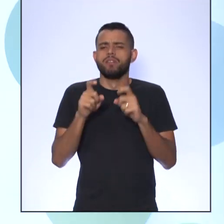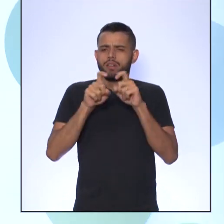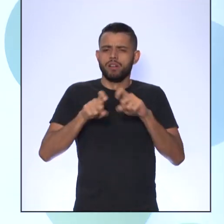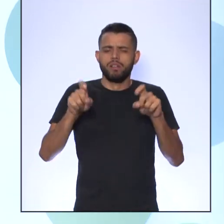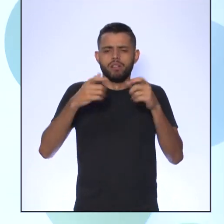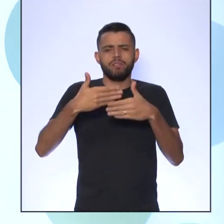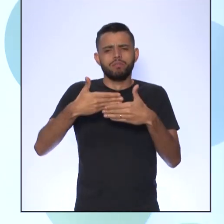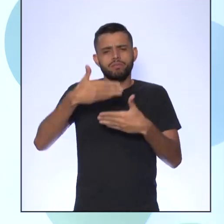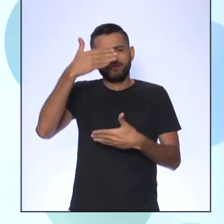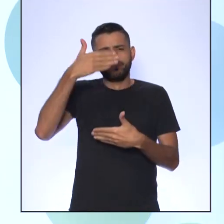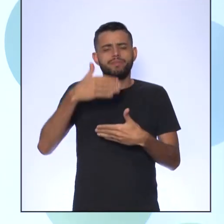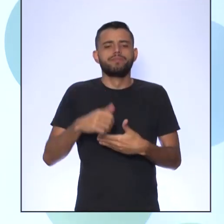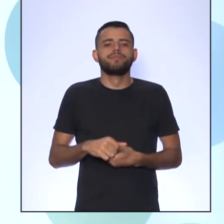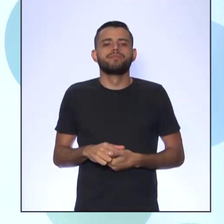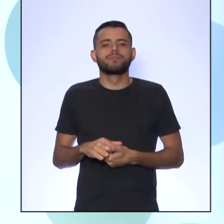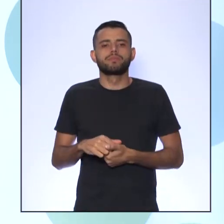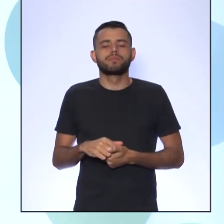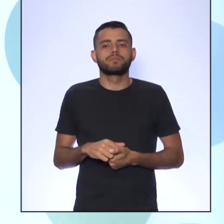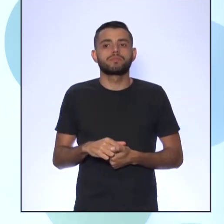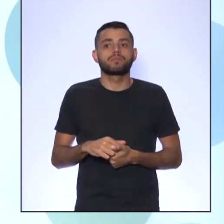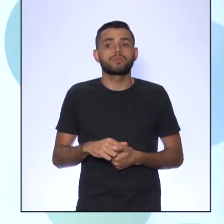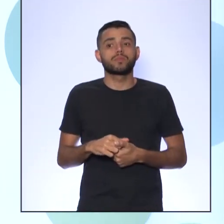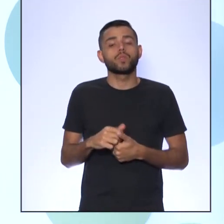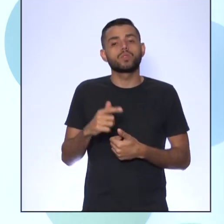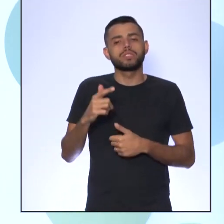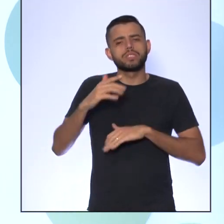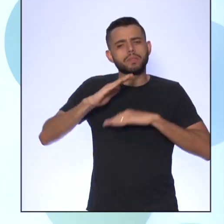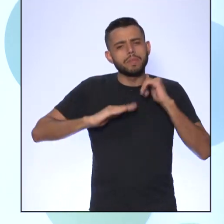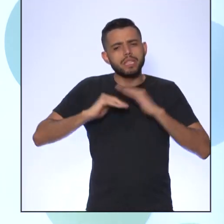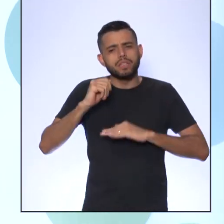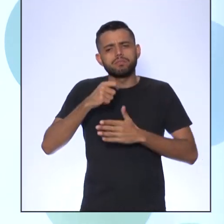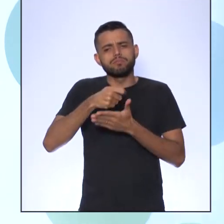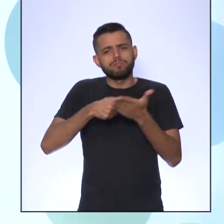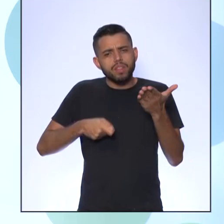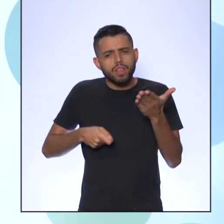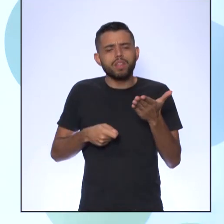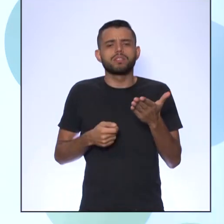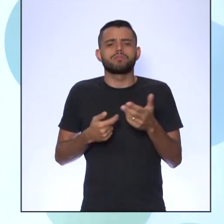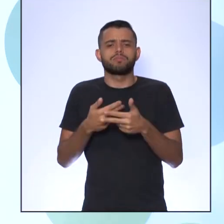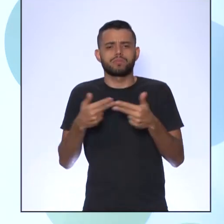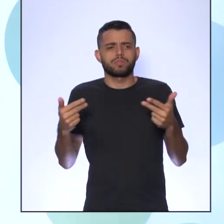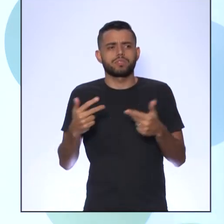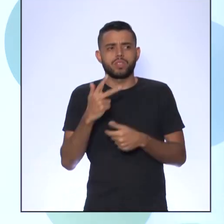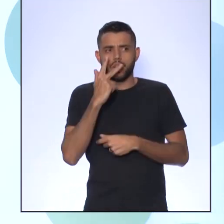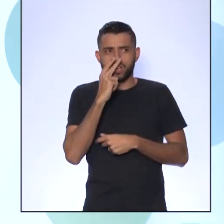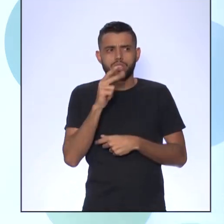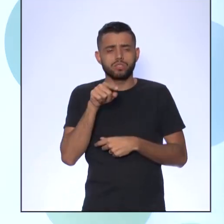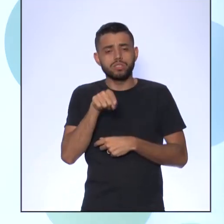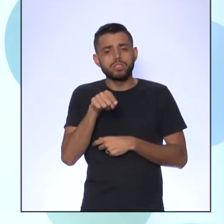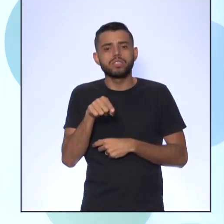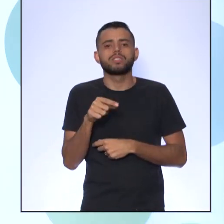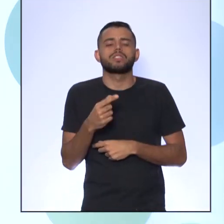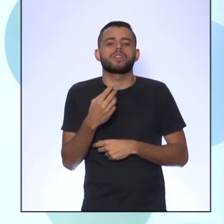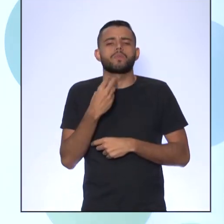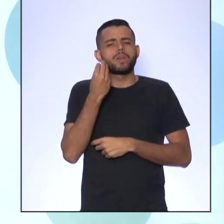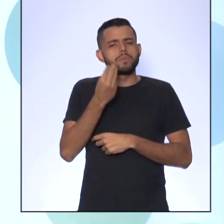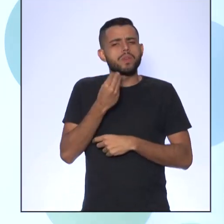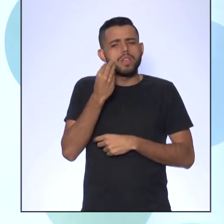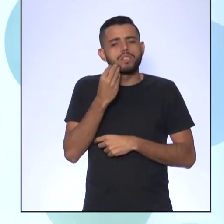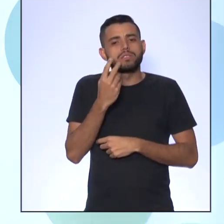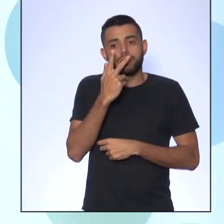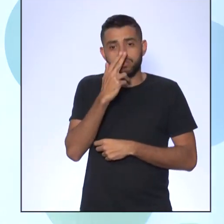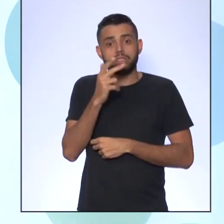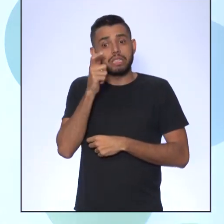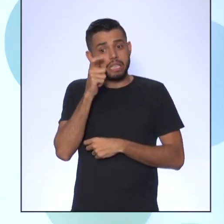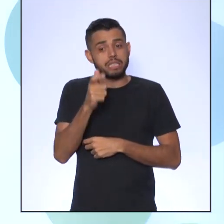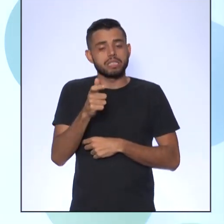tela, né, ter a habilidade ali de redigir seu texto, enfim, né? Eu acho que nesse caso é uma experiência que pode ser muito interessante.